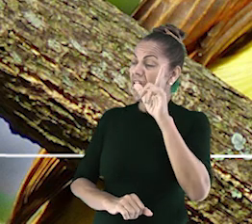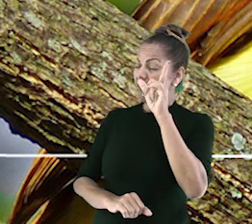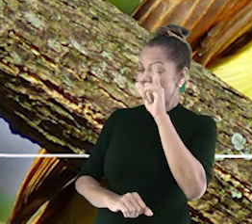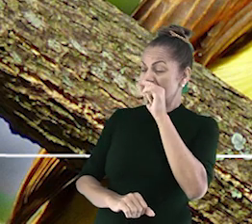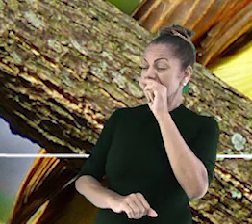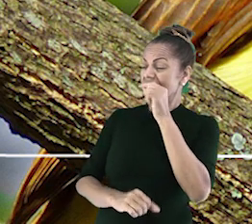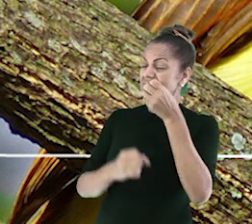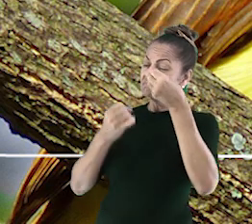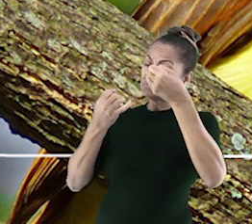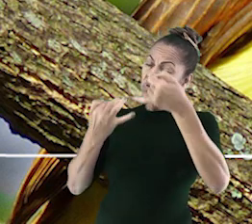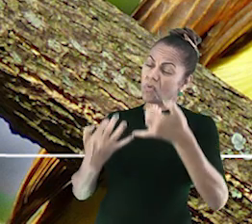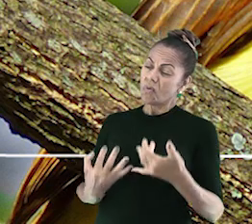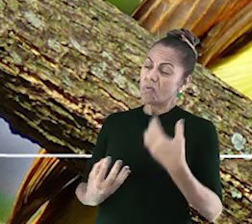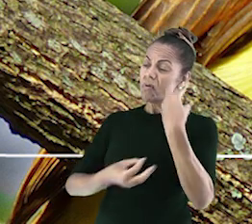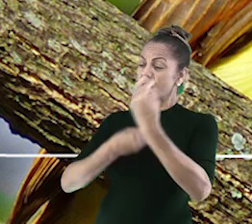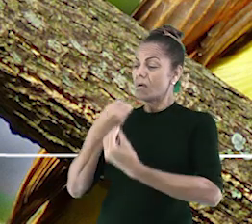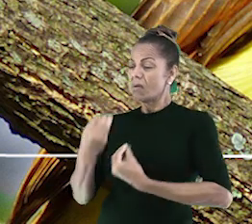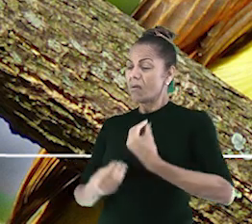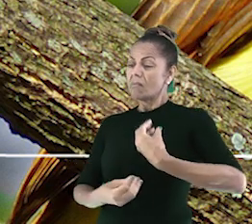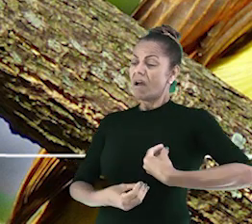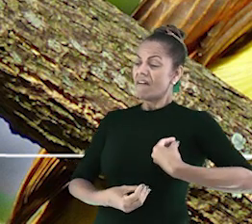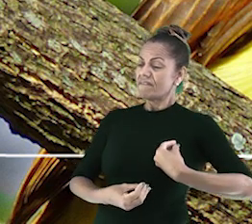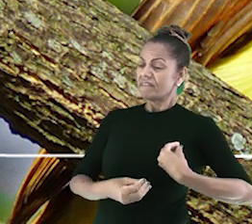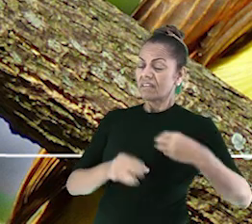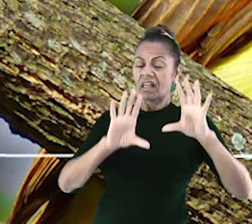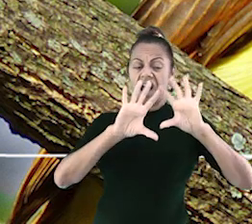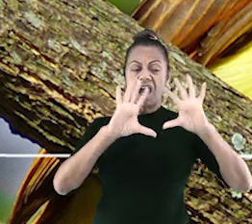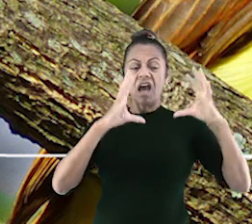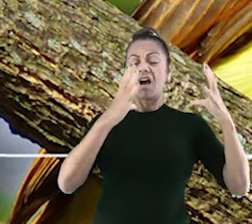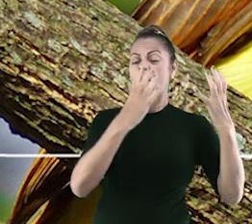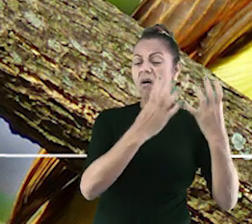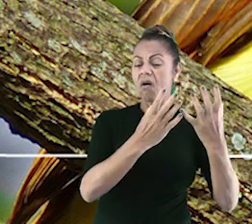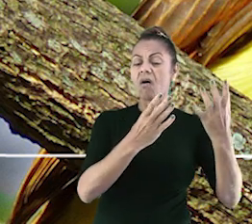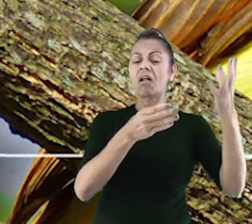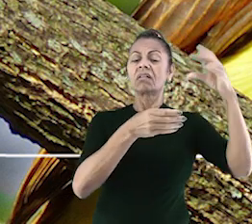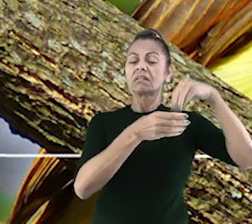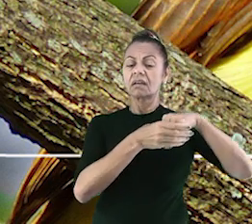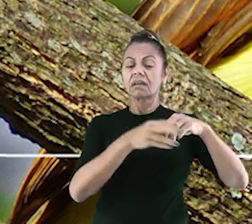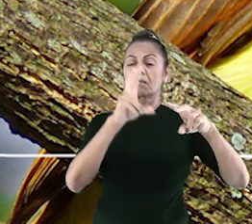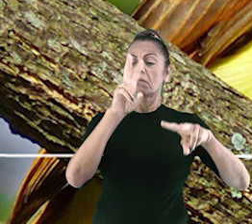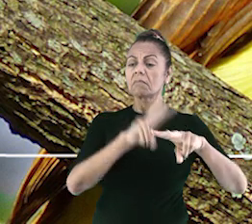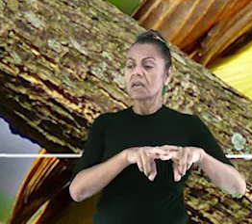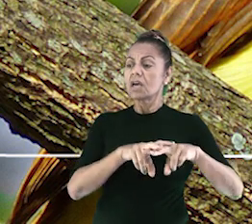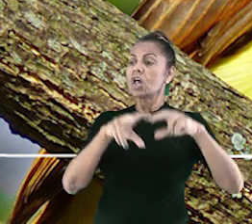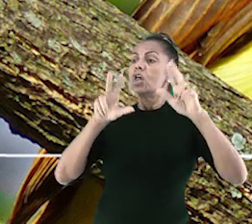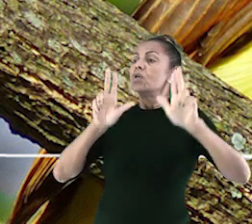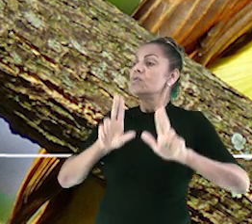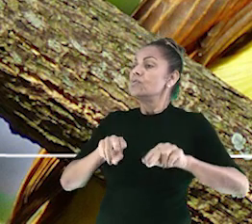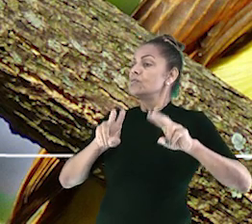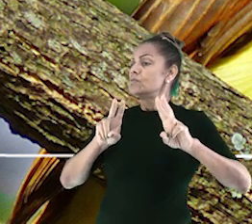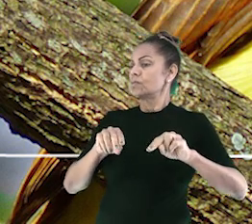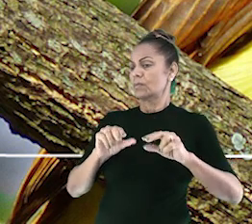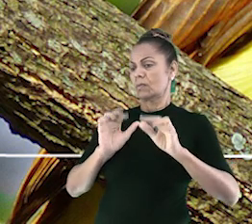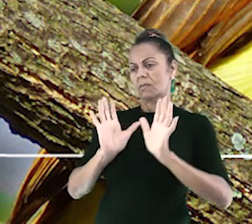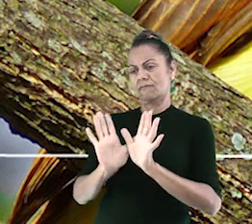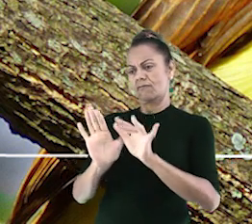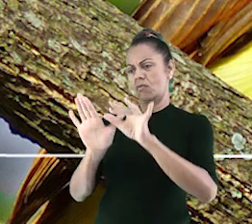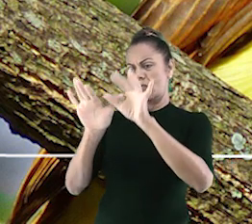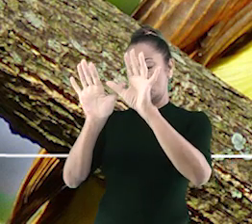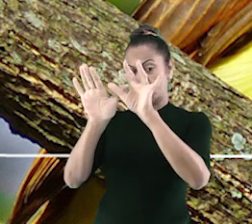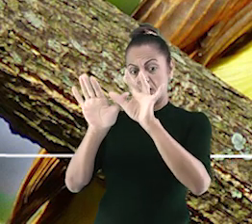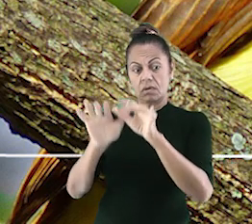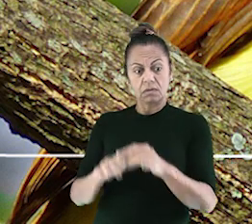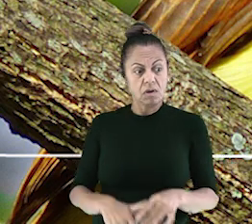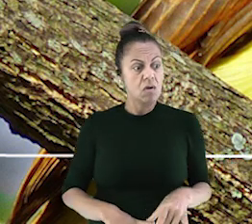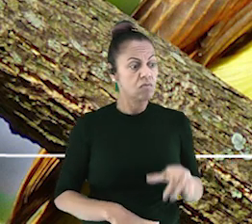lhe explicou que ele viveu sua vida toda dentro de uma gaiola e nunca havia